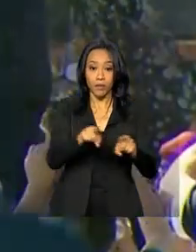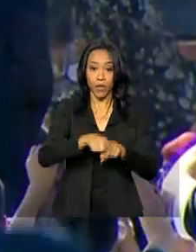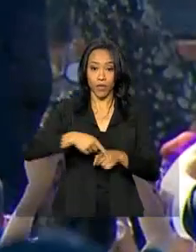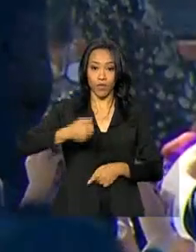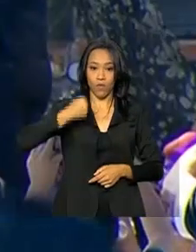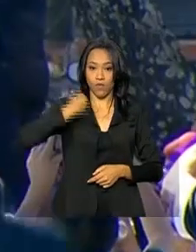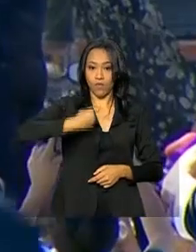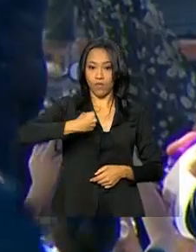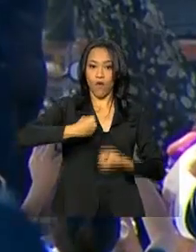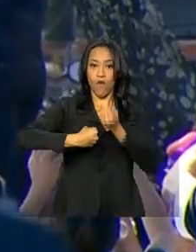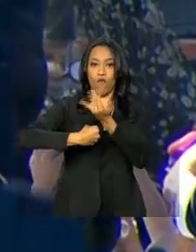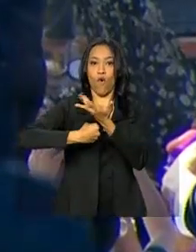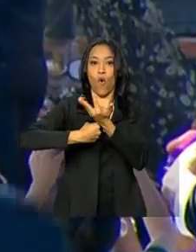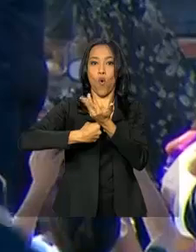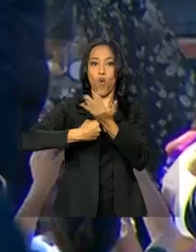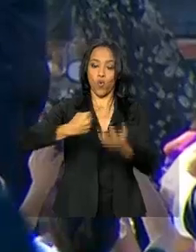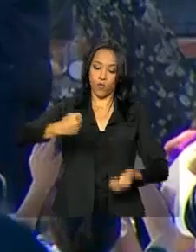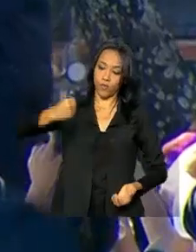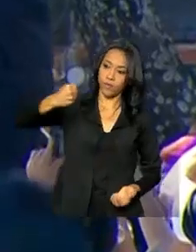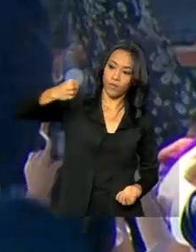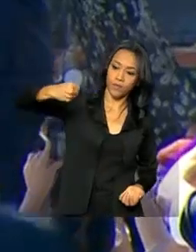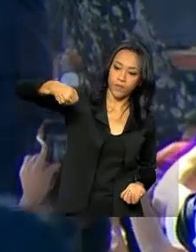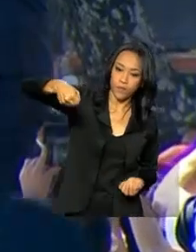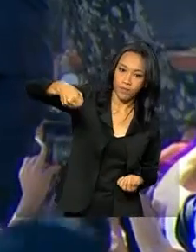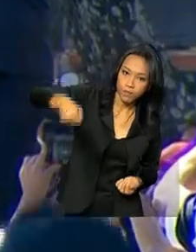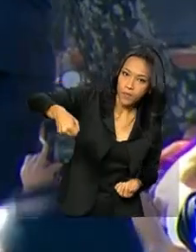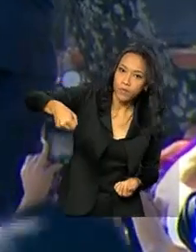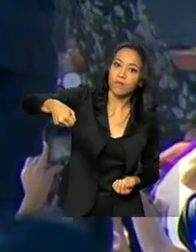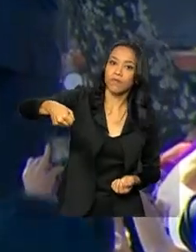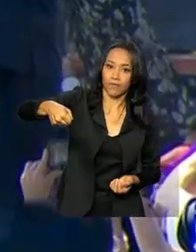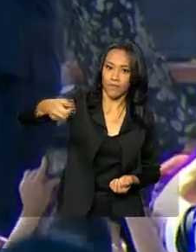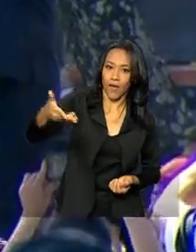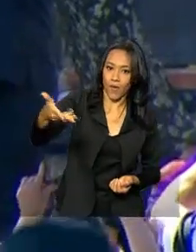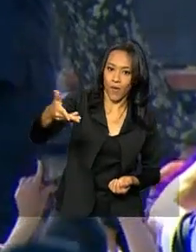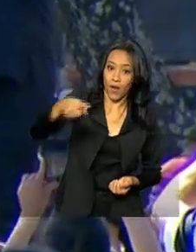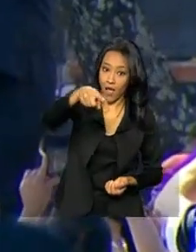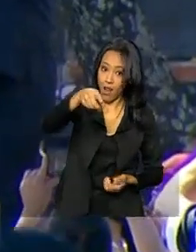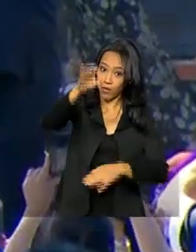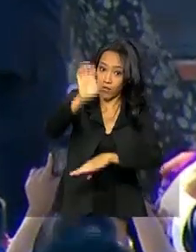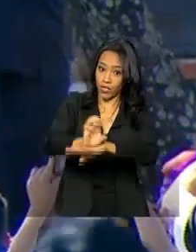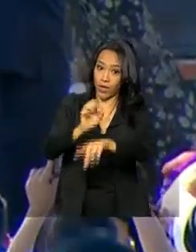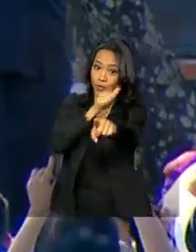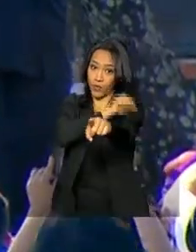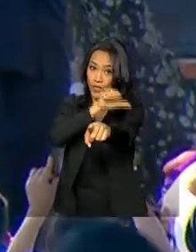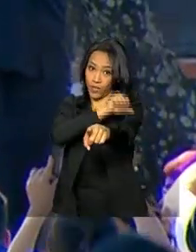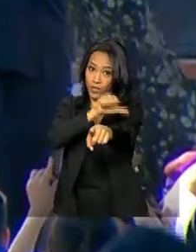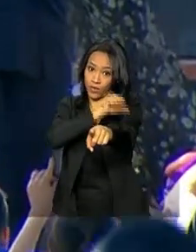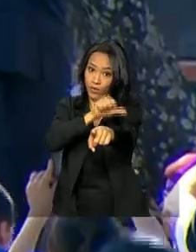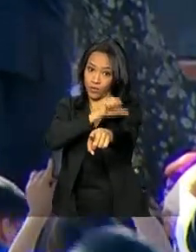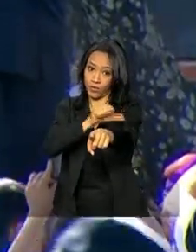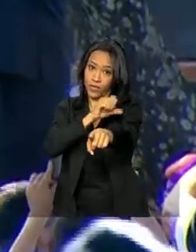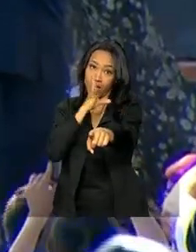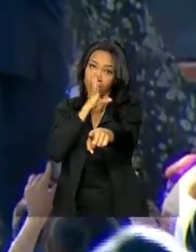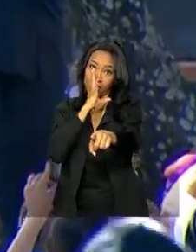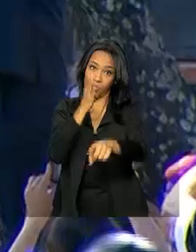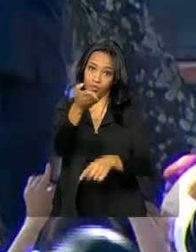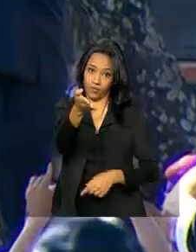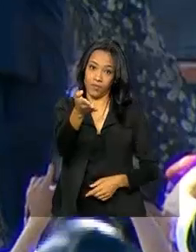Sim, agora estão acendendo a pira do fogo simbólico. Lá no Rio de Janeiro, né? Lembrando a quem está assistindo a gente